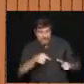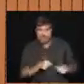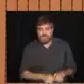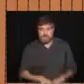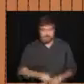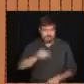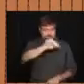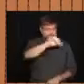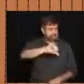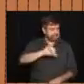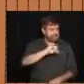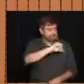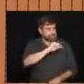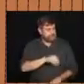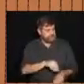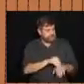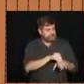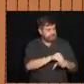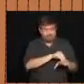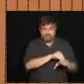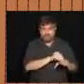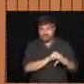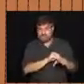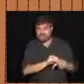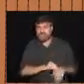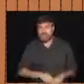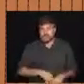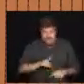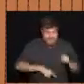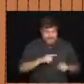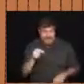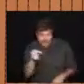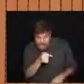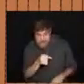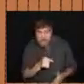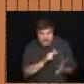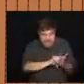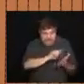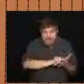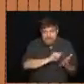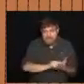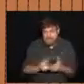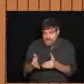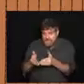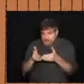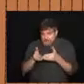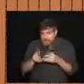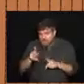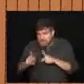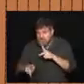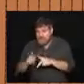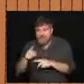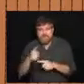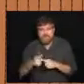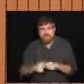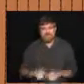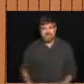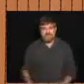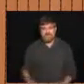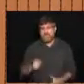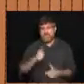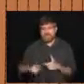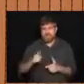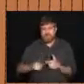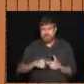usado ali dentro do ônibus. Ou seja, é uma convocação, porque não é um problema do